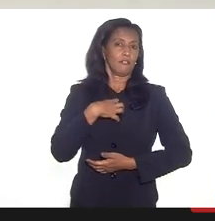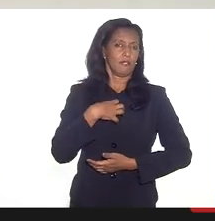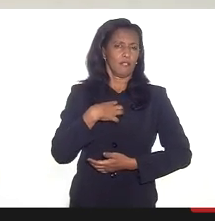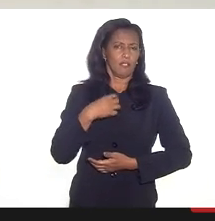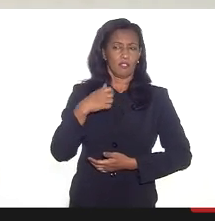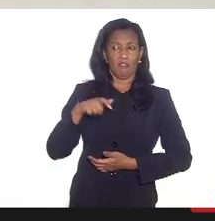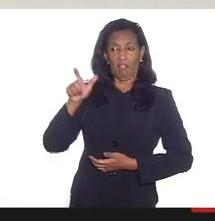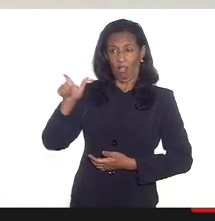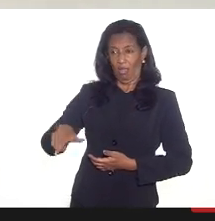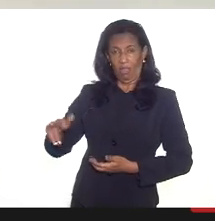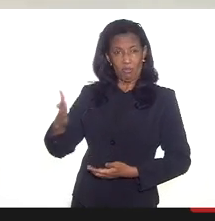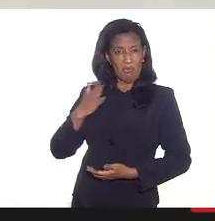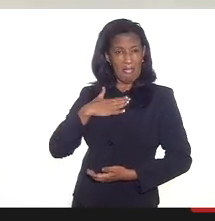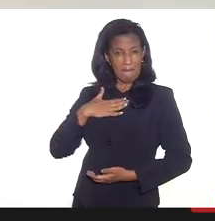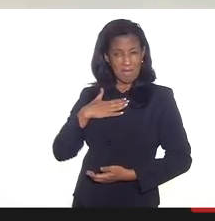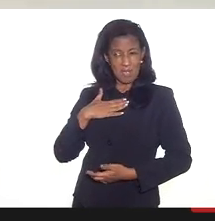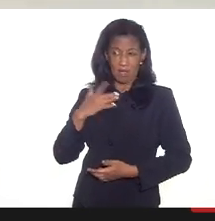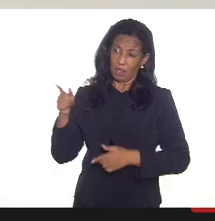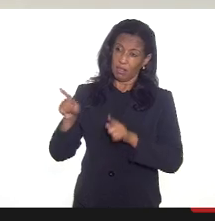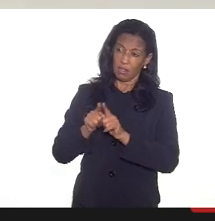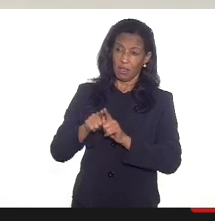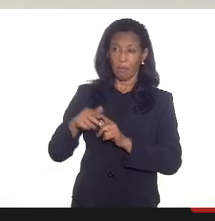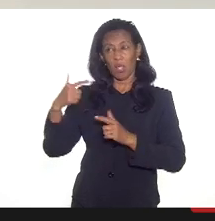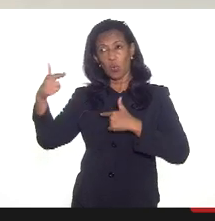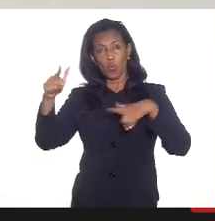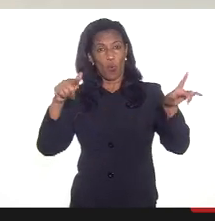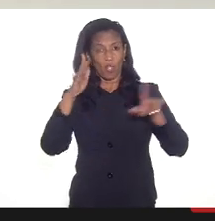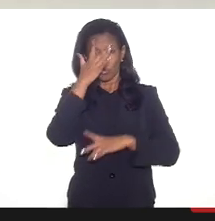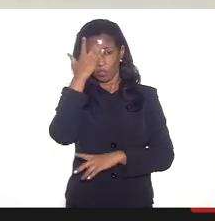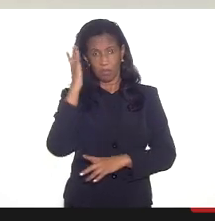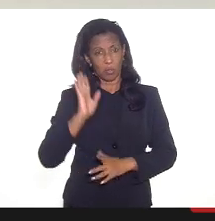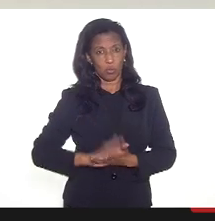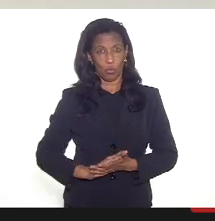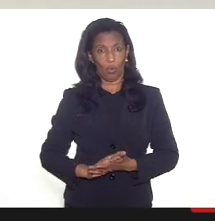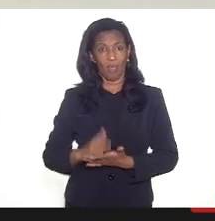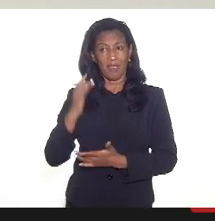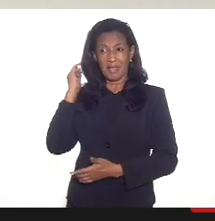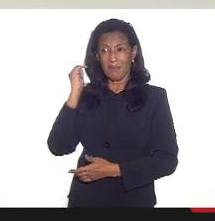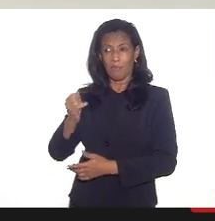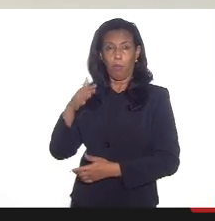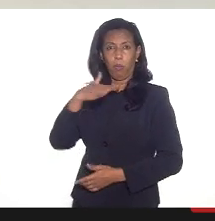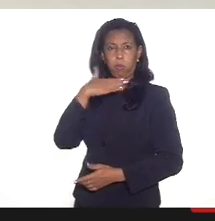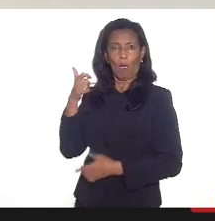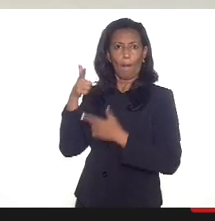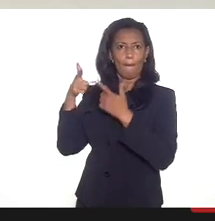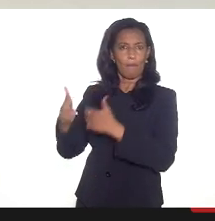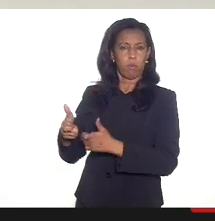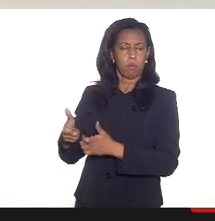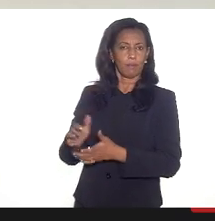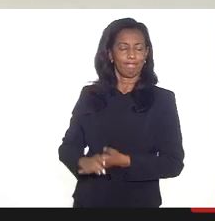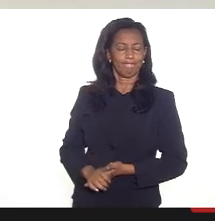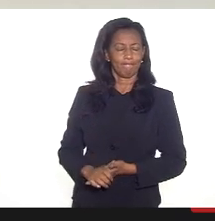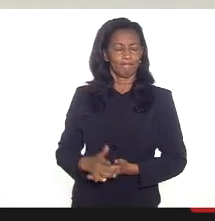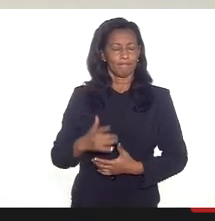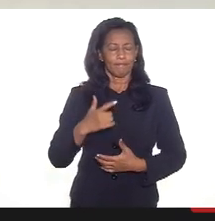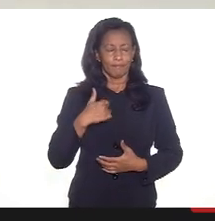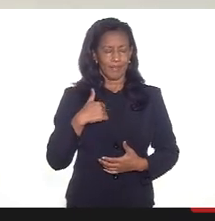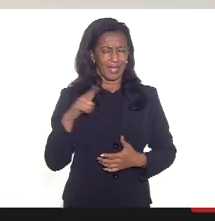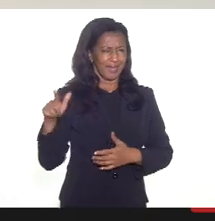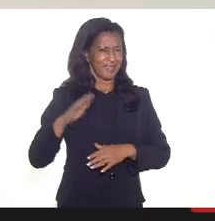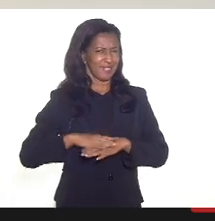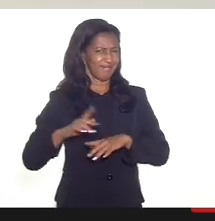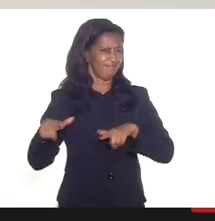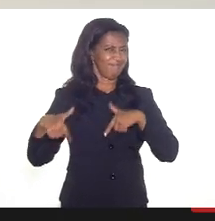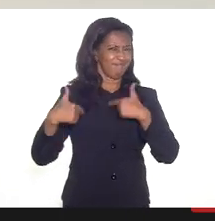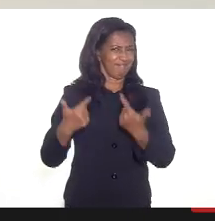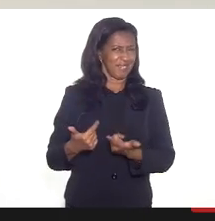não for minha, ela não vai ser de mais ninguém. E ceifa a vida de uma mulher. Ela reflete essa atitude,